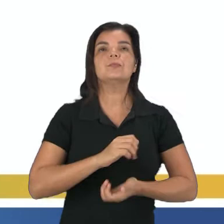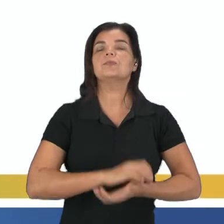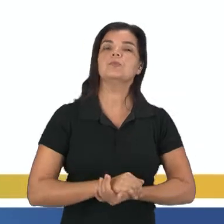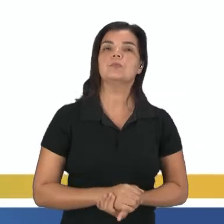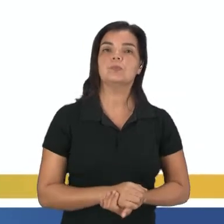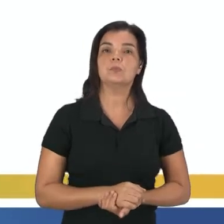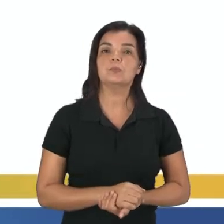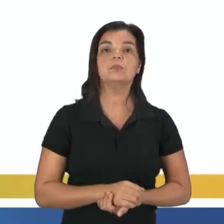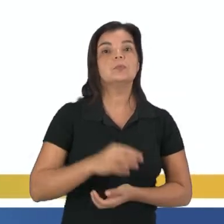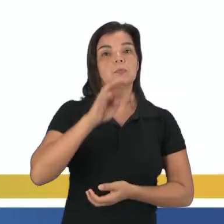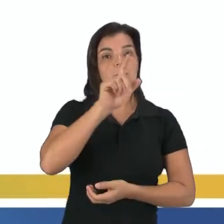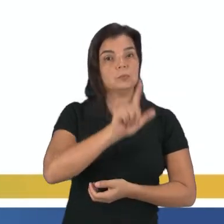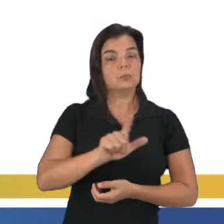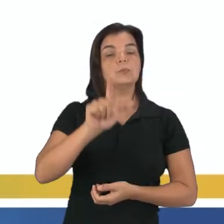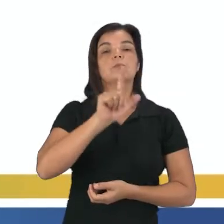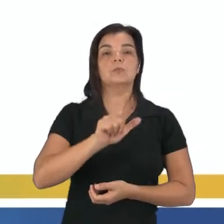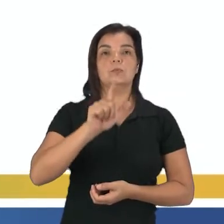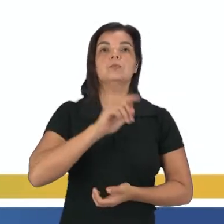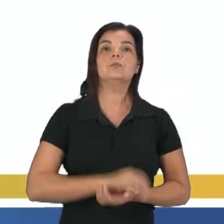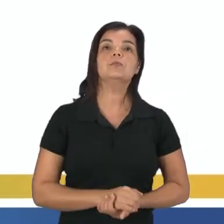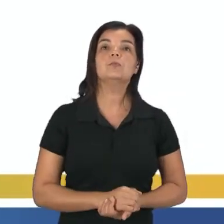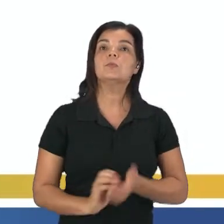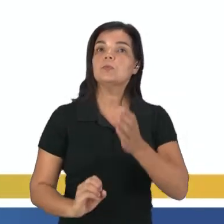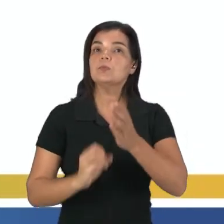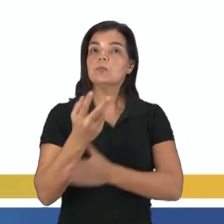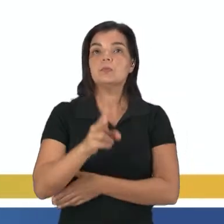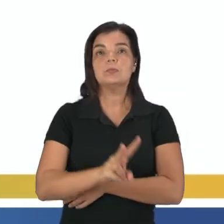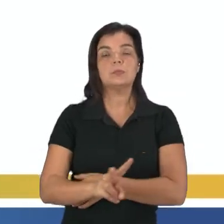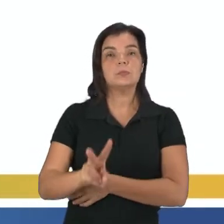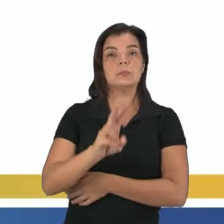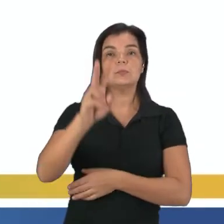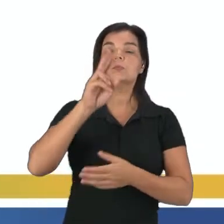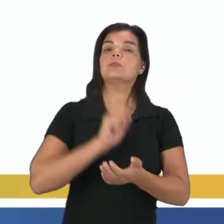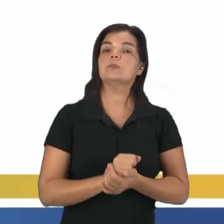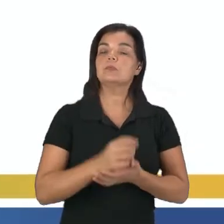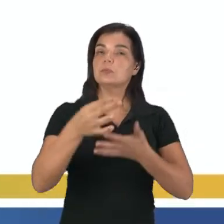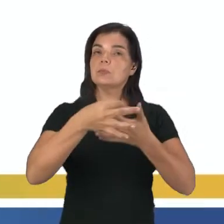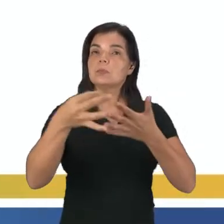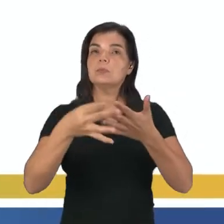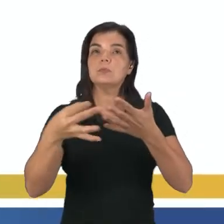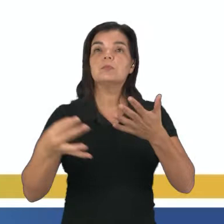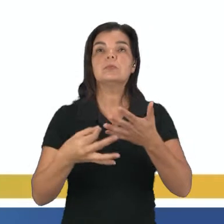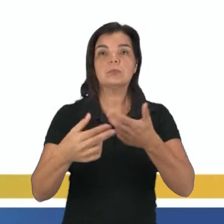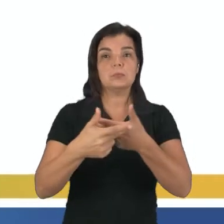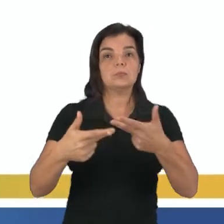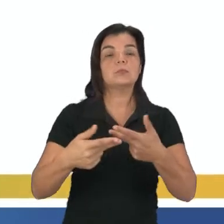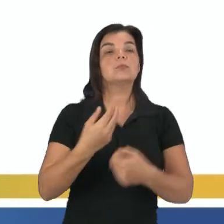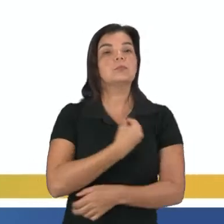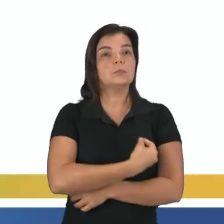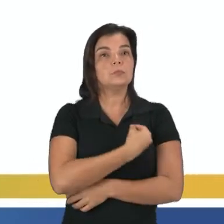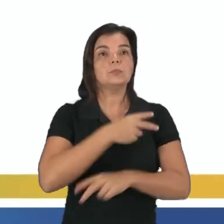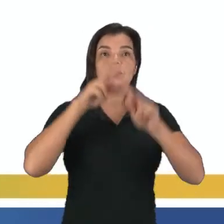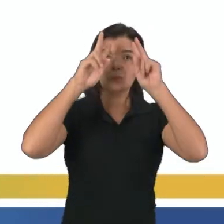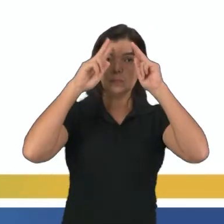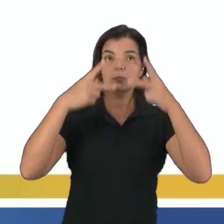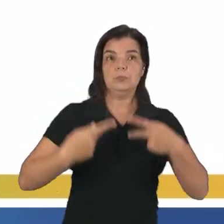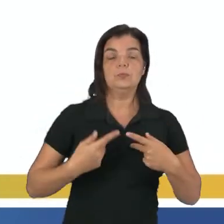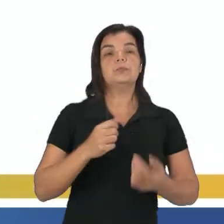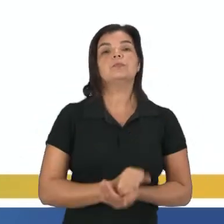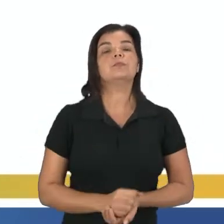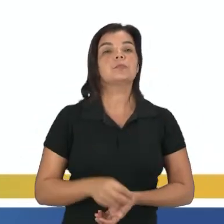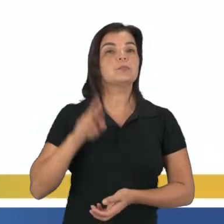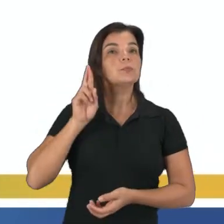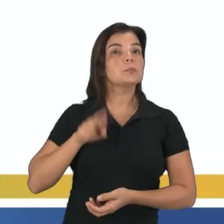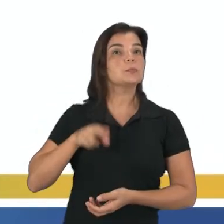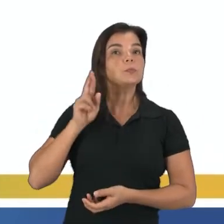de forma literal, o homem como centro do mundo, surge para valorizar diversos aspectos do ser humano.